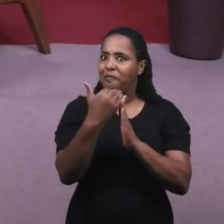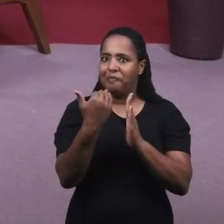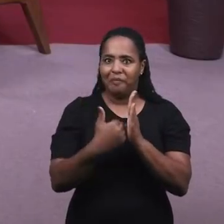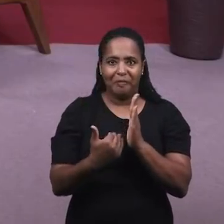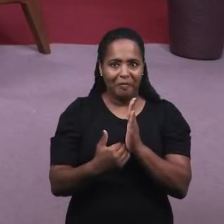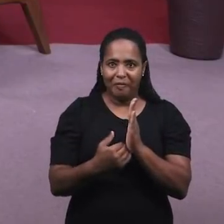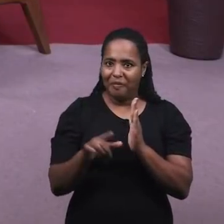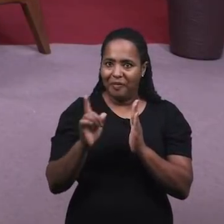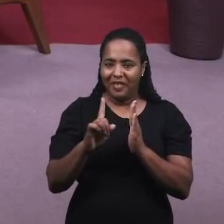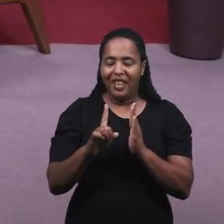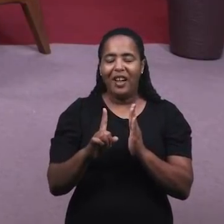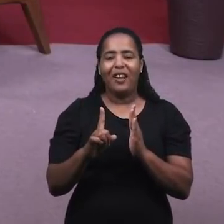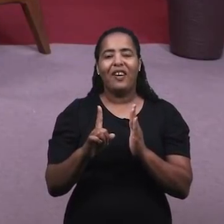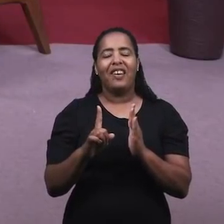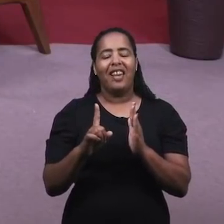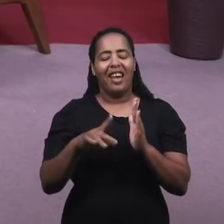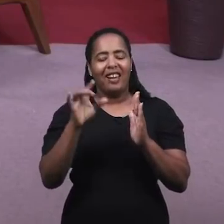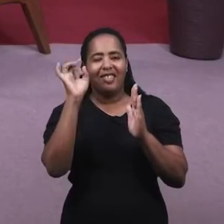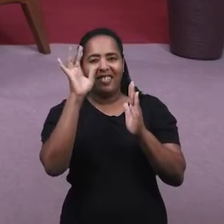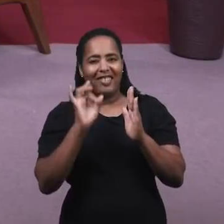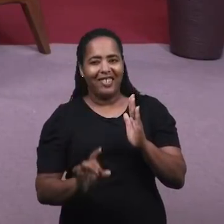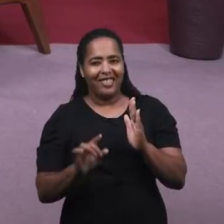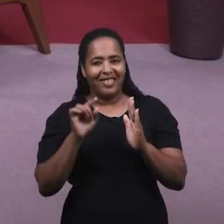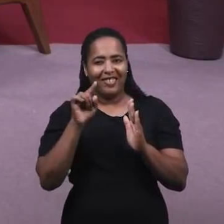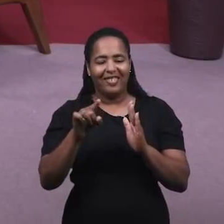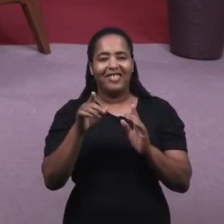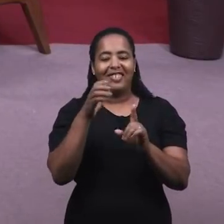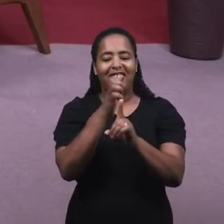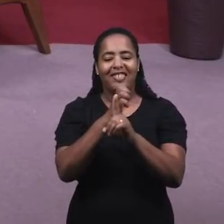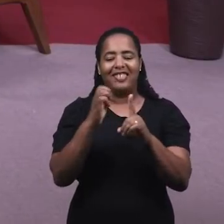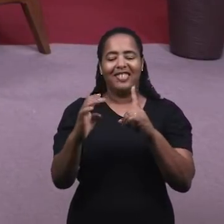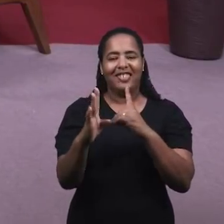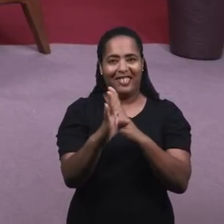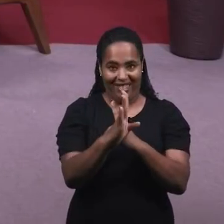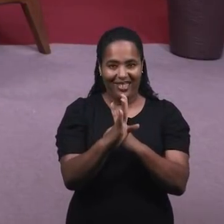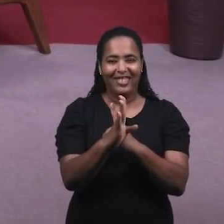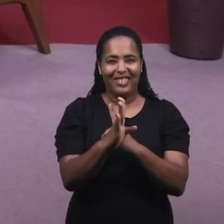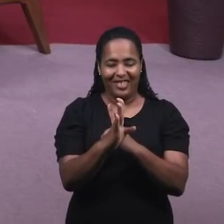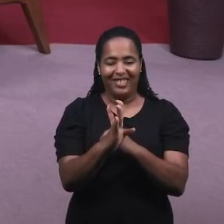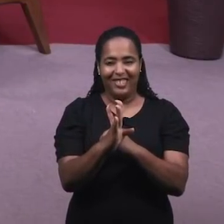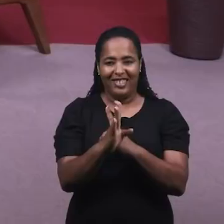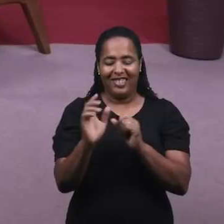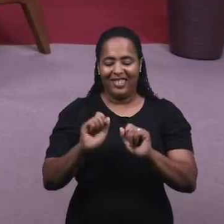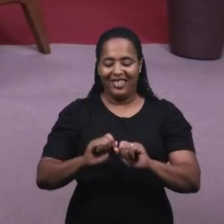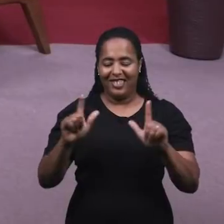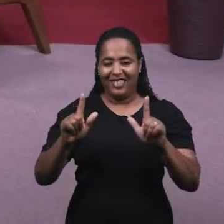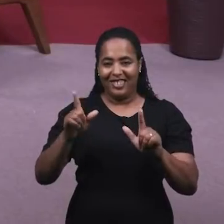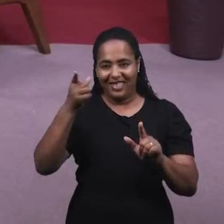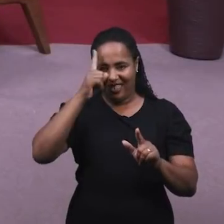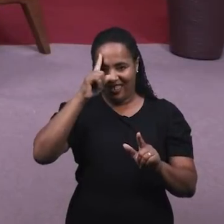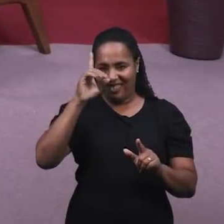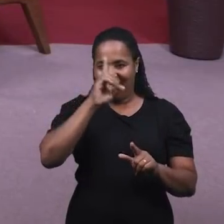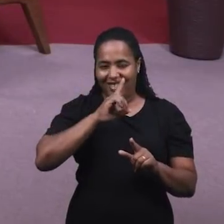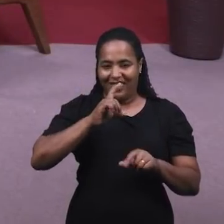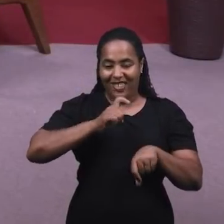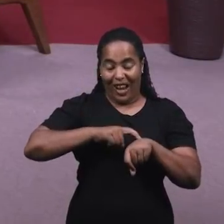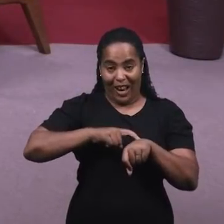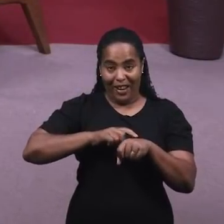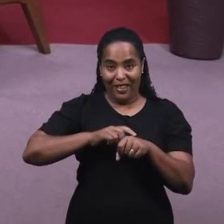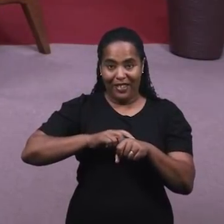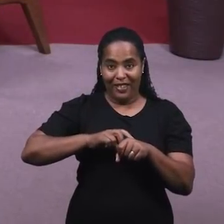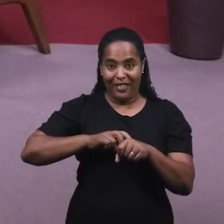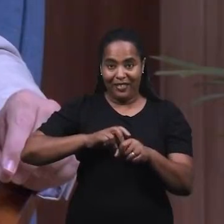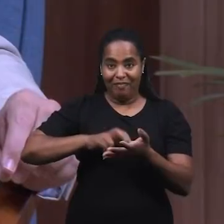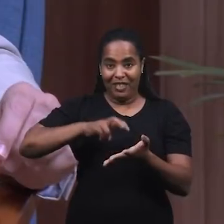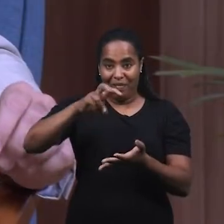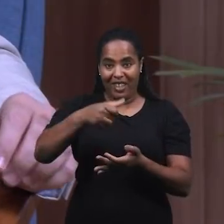programação. Uma delas é totalmente especial para você, a Escola Bíblica Dominical, que vai ao ar todos os domingos às 10 horas da